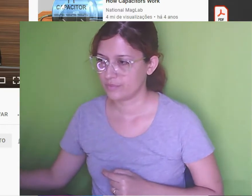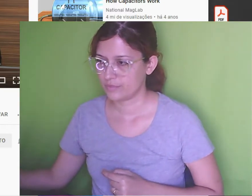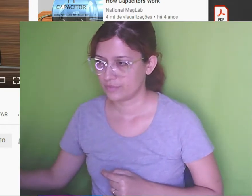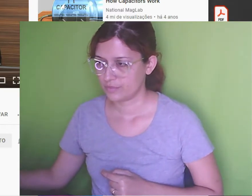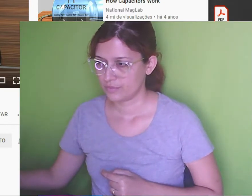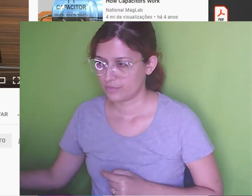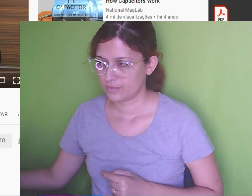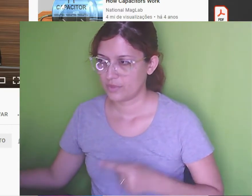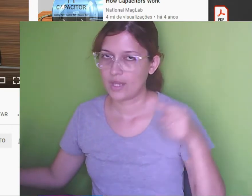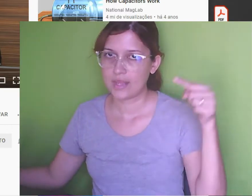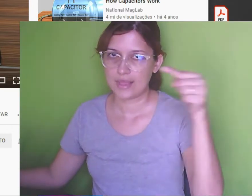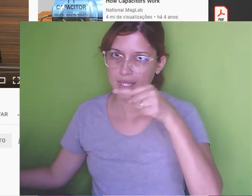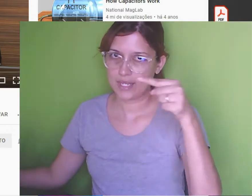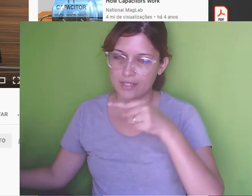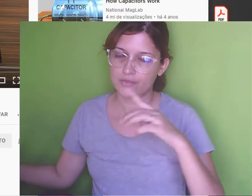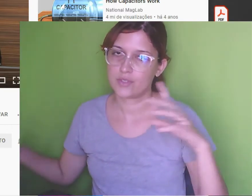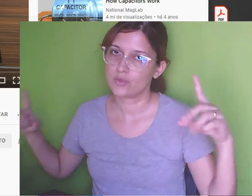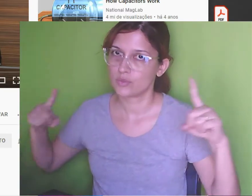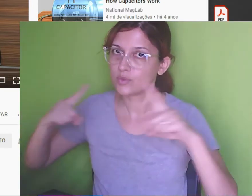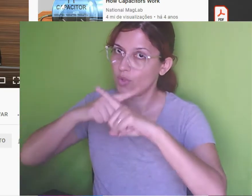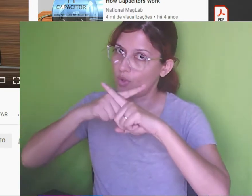no negativo.